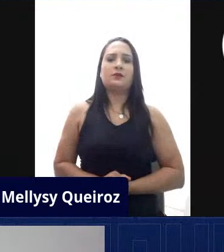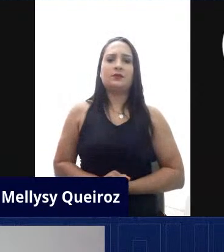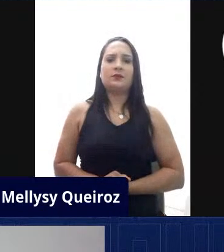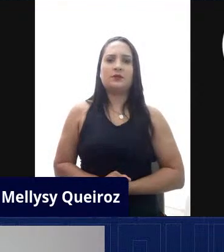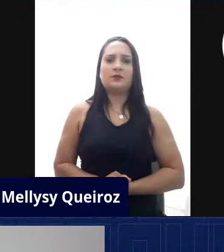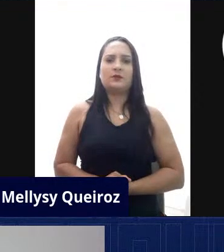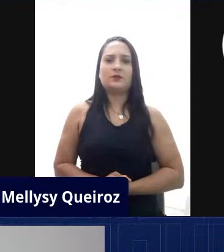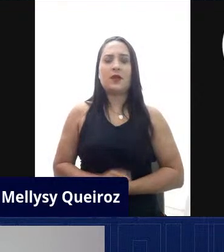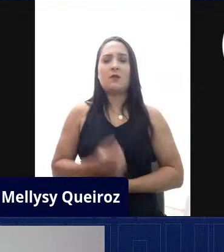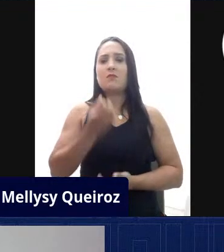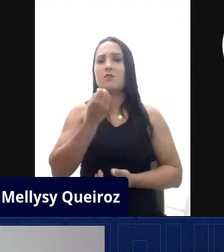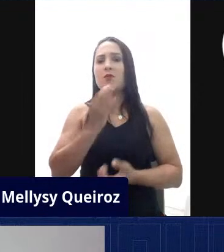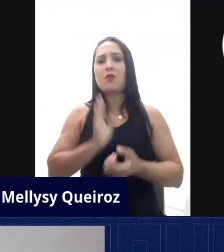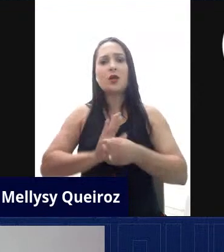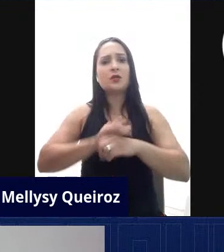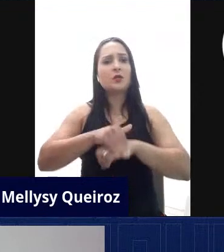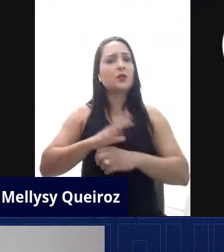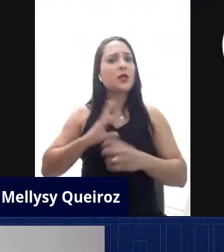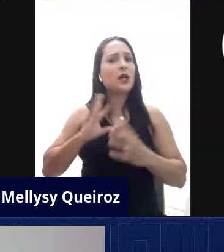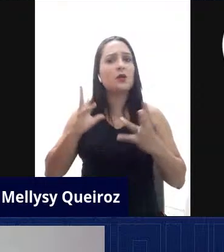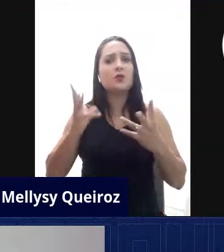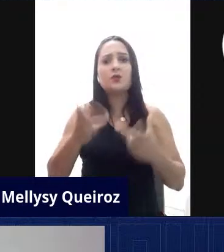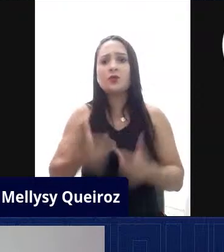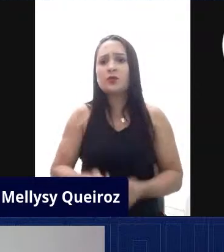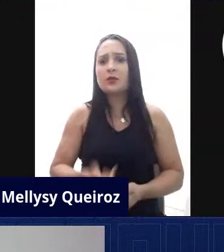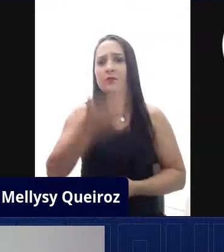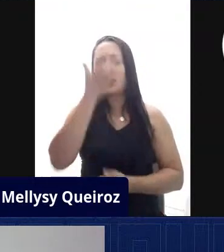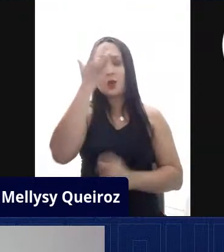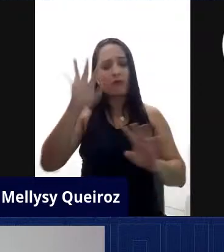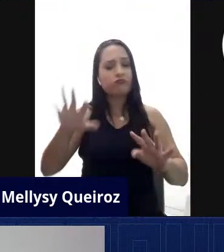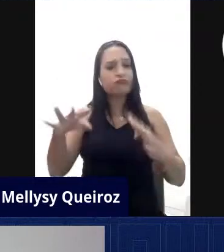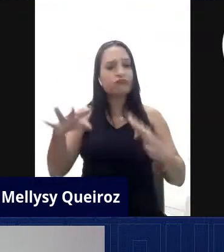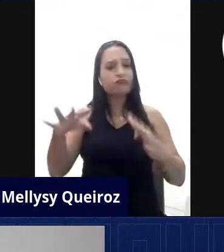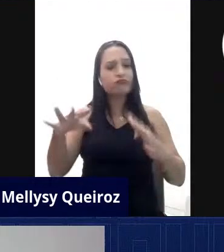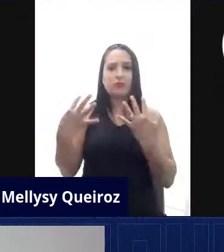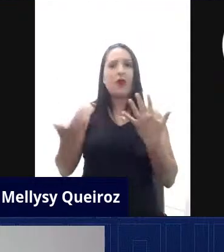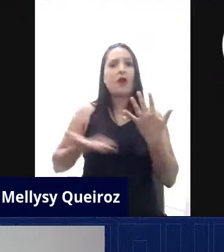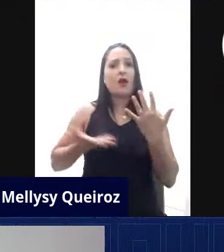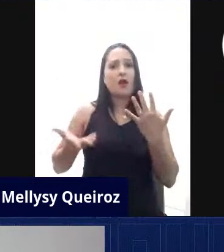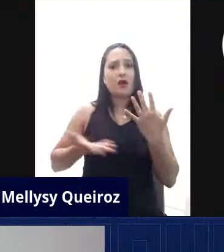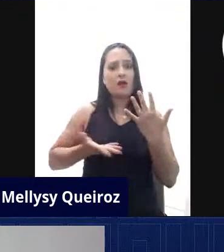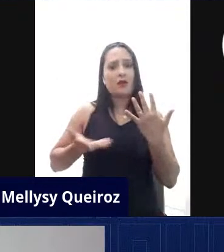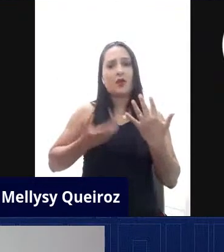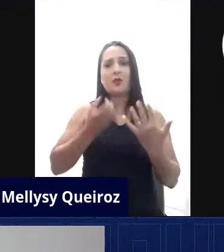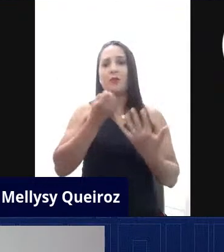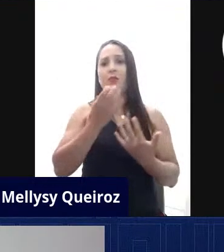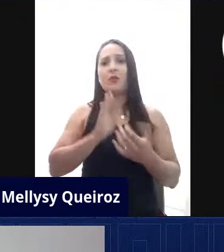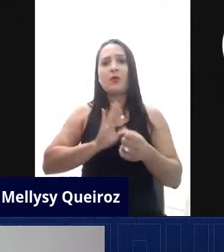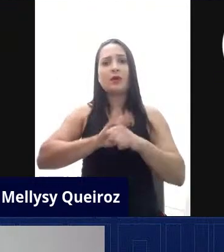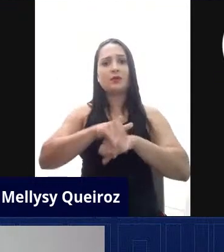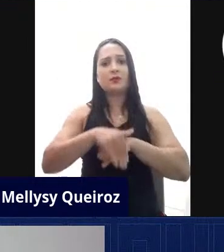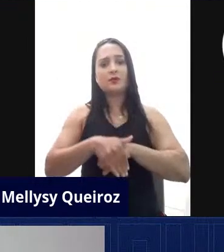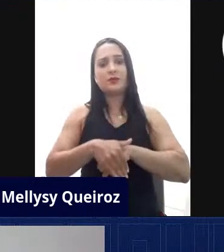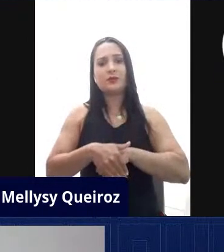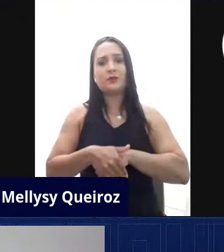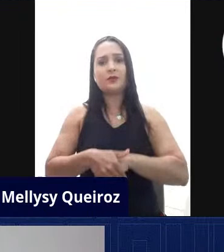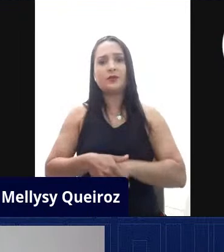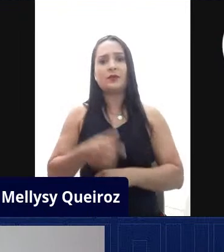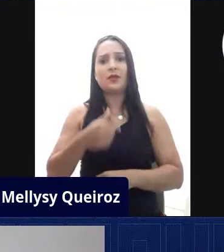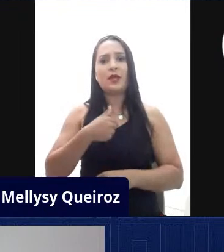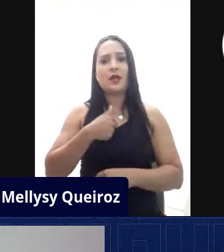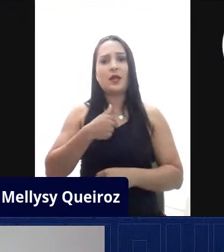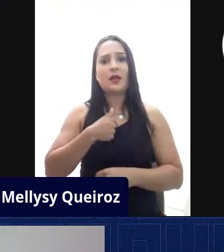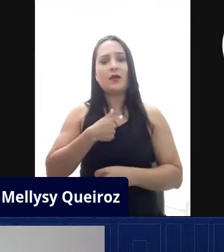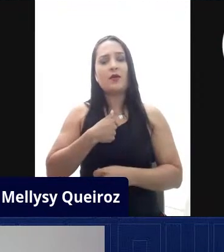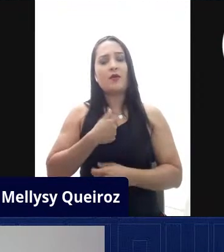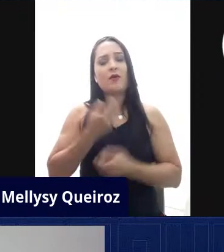a todos e a todas que estão nos vendo nesse momento. Boa noite às companheiras. Eu ficaria ouvindo Selma e Luísa